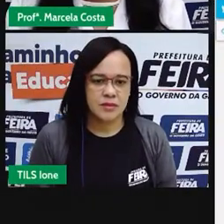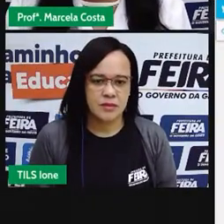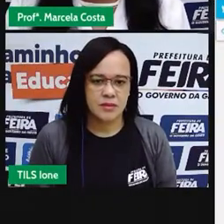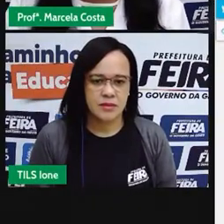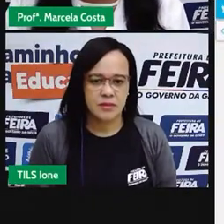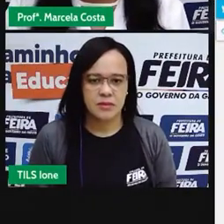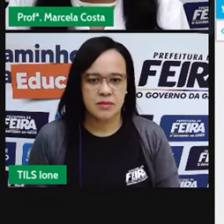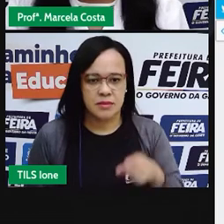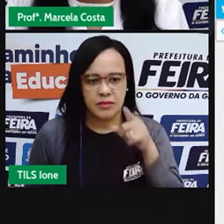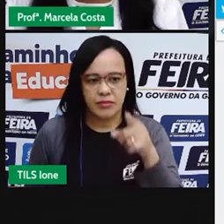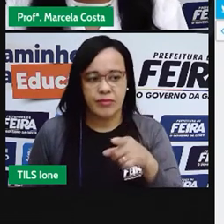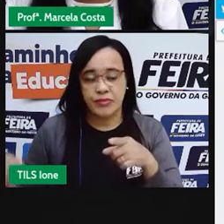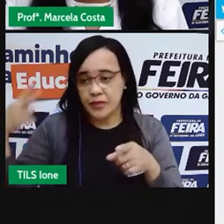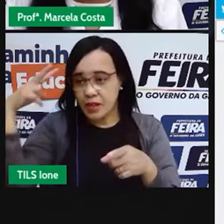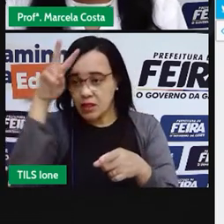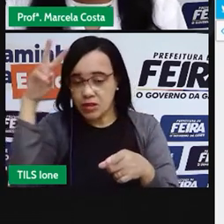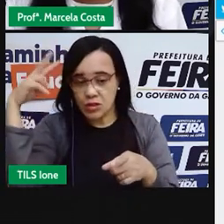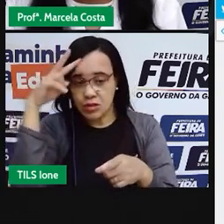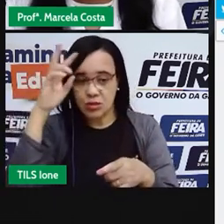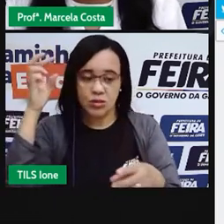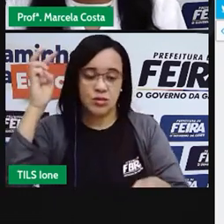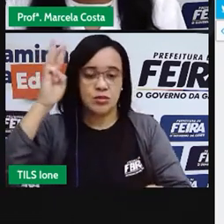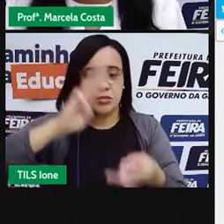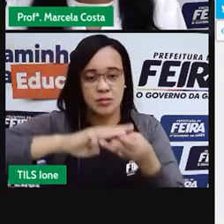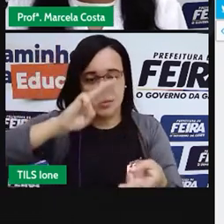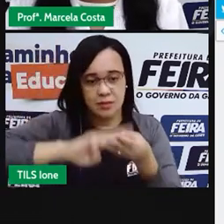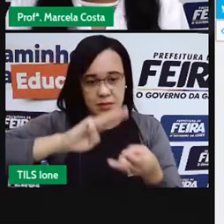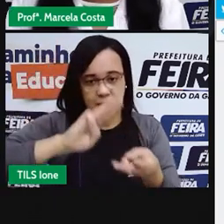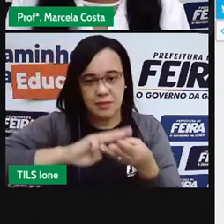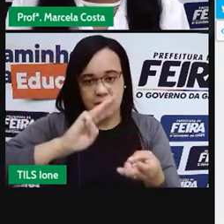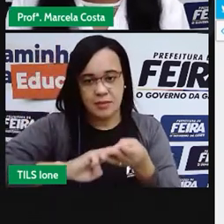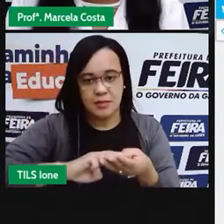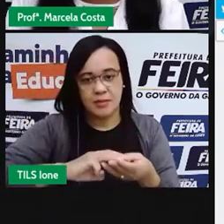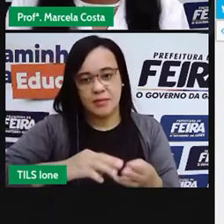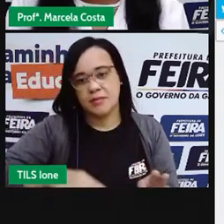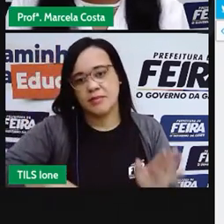O jogo Histórias Matemáticas de Adição.